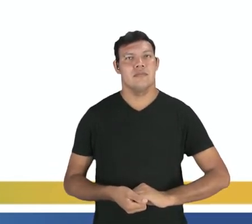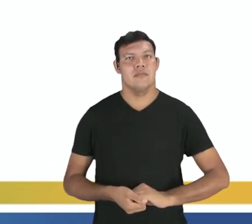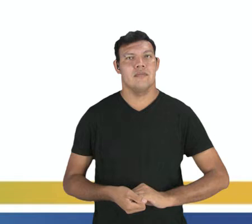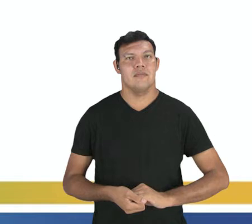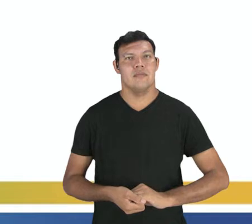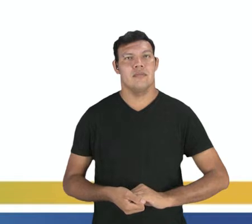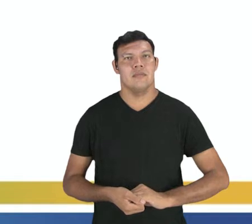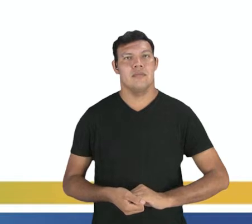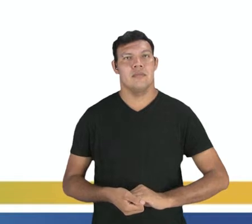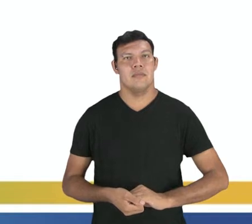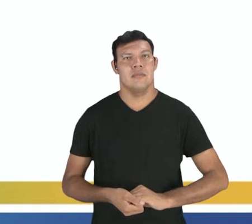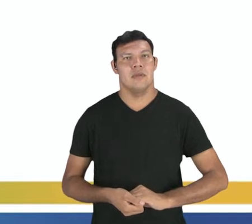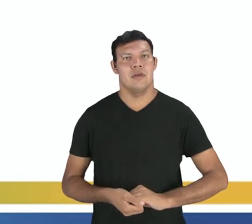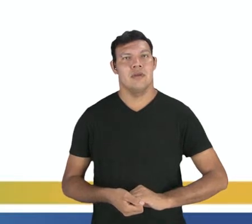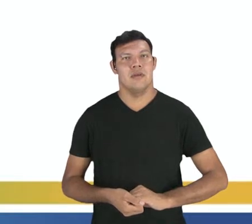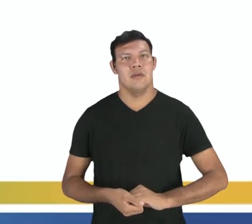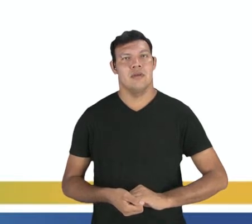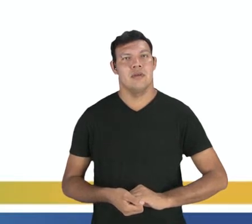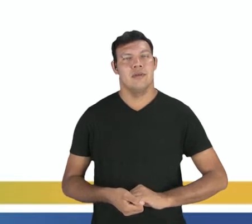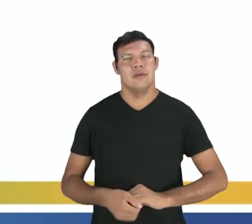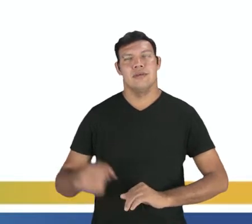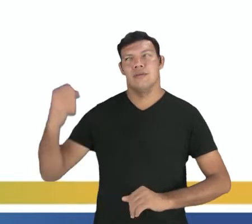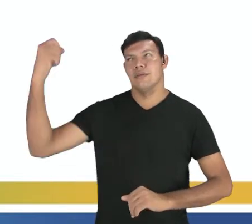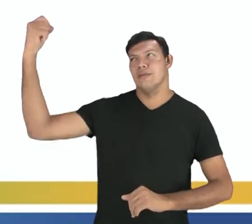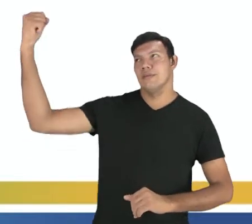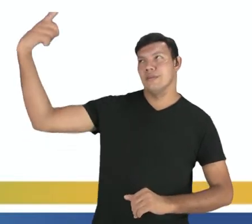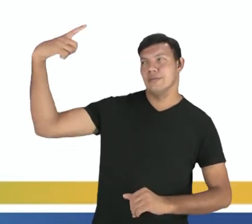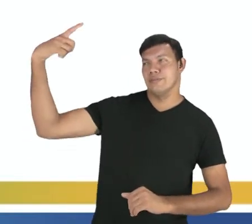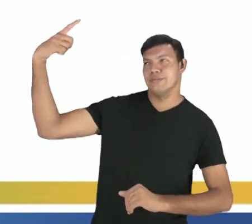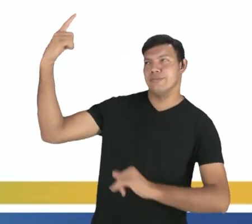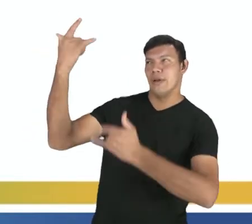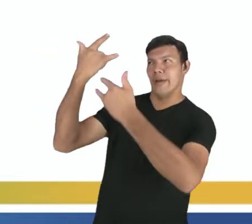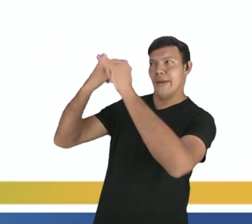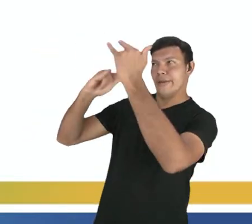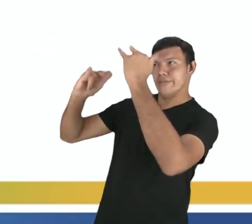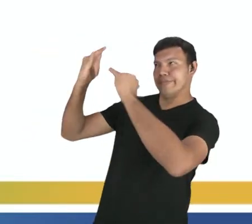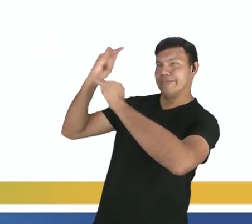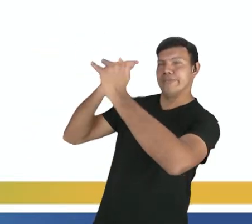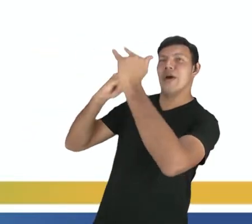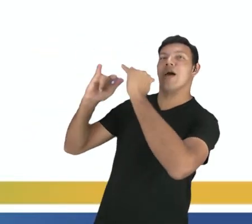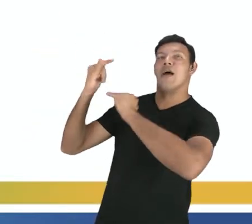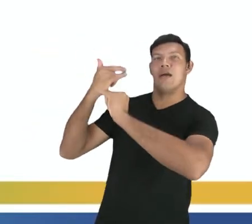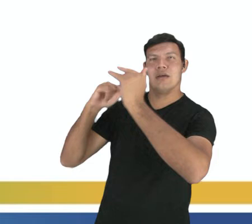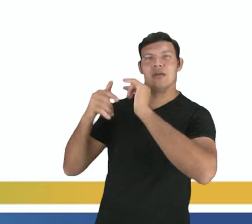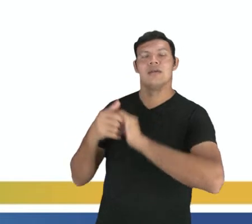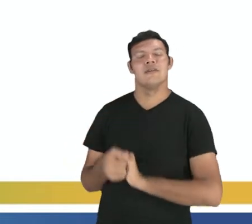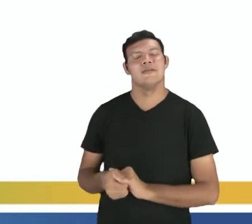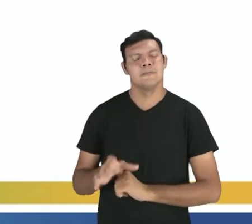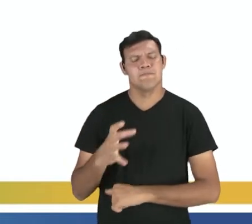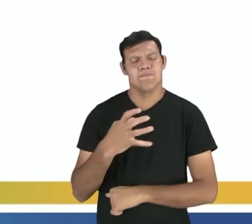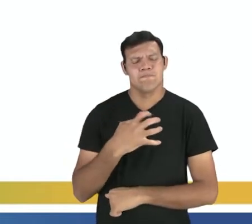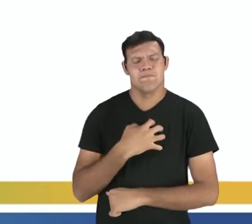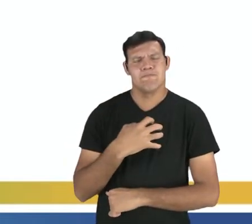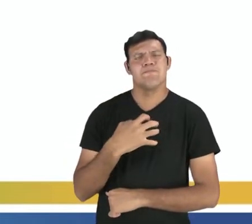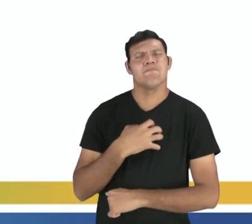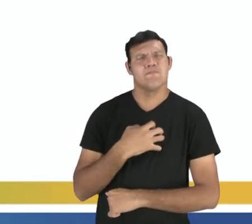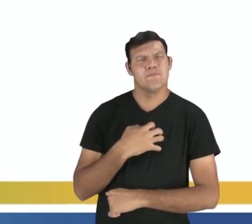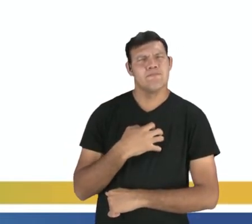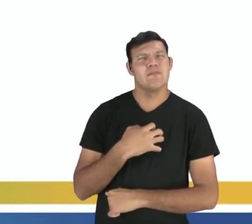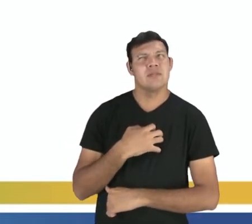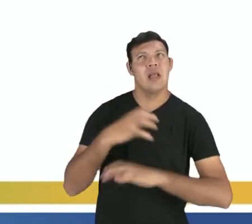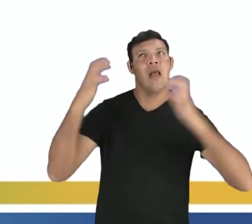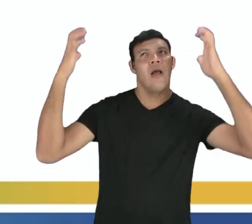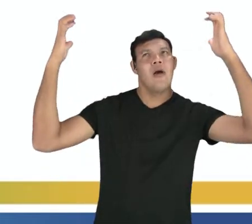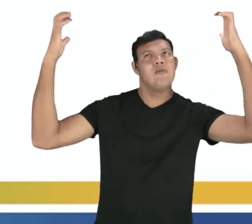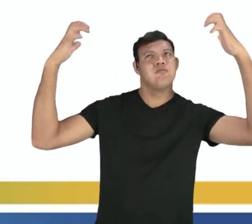I can feel the rain. Embora o sol brilhe, posso sentir a chuva. E aí nós temos